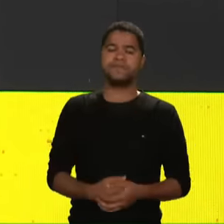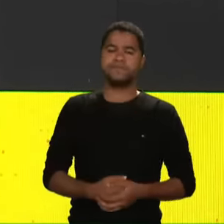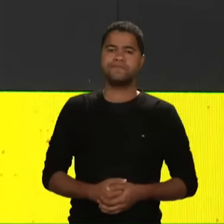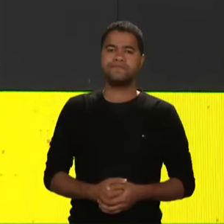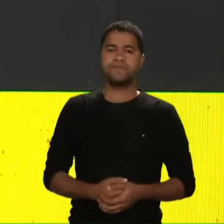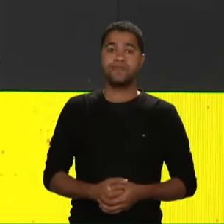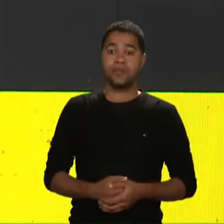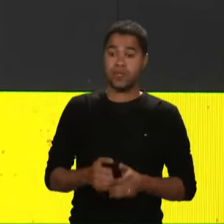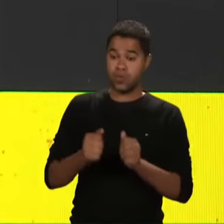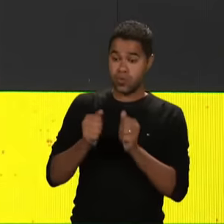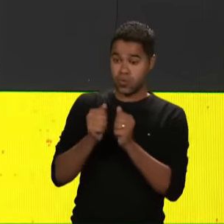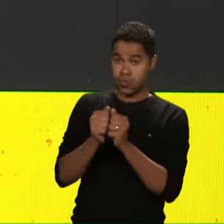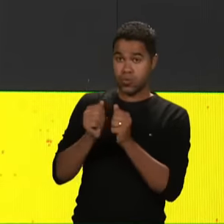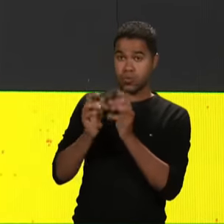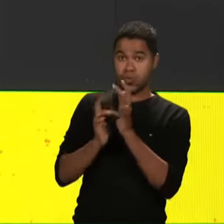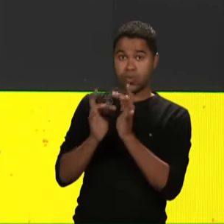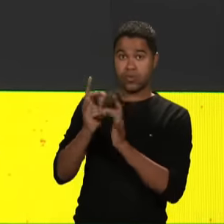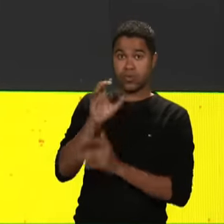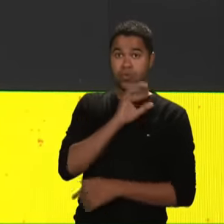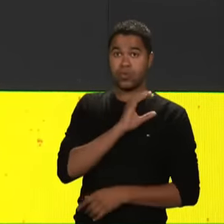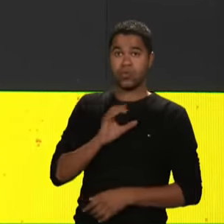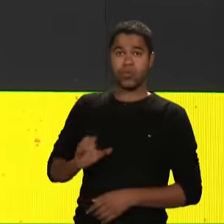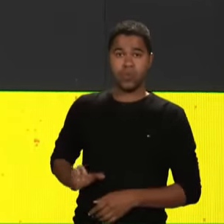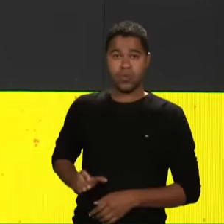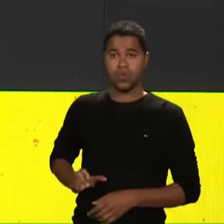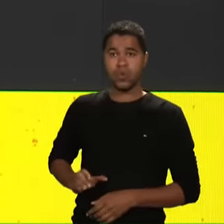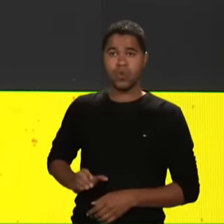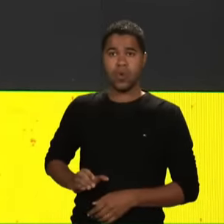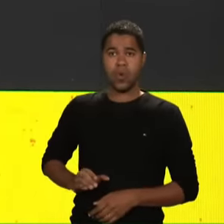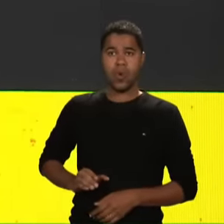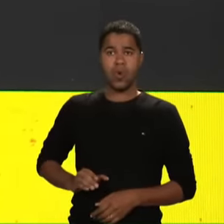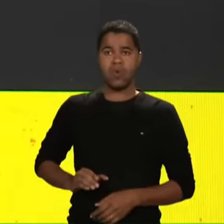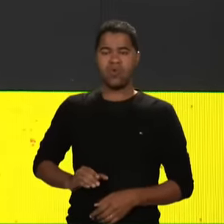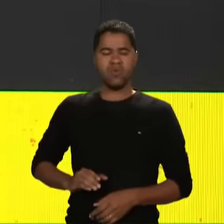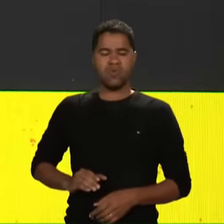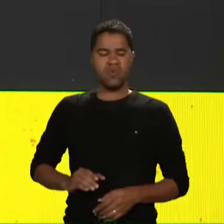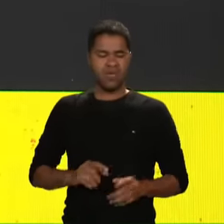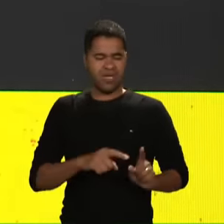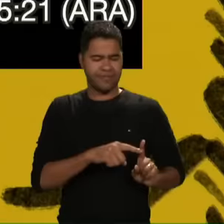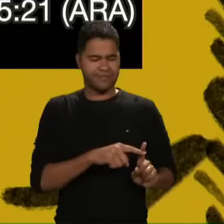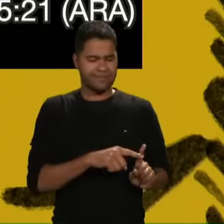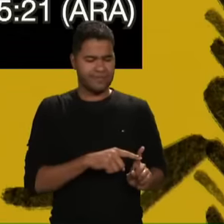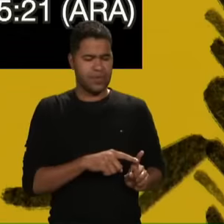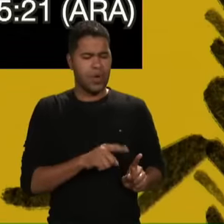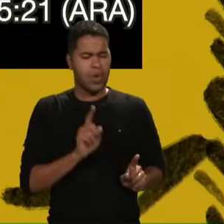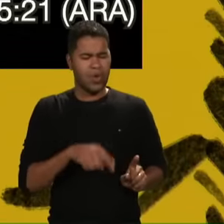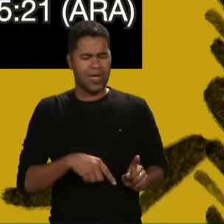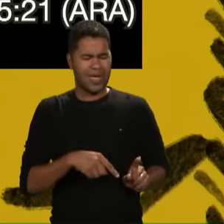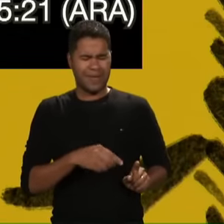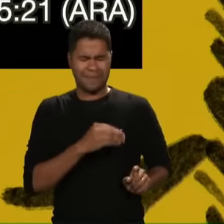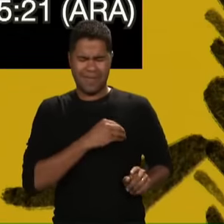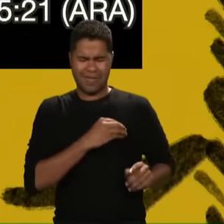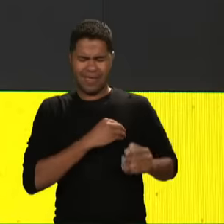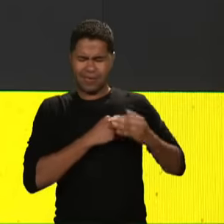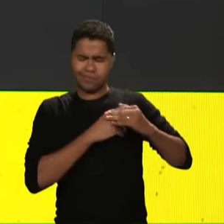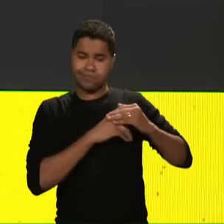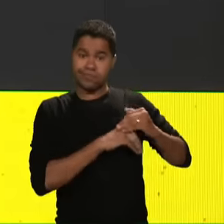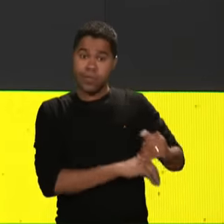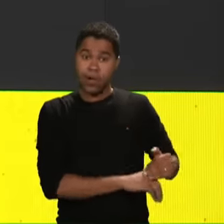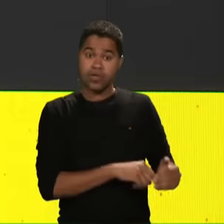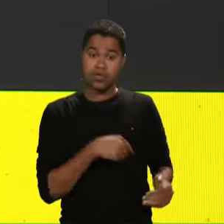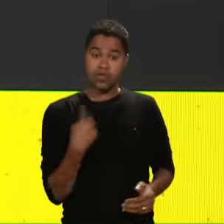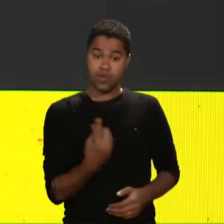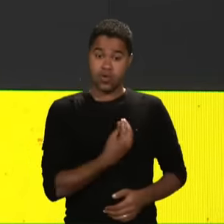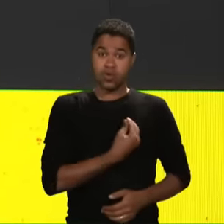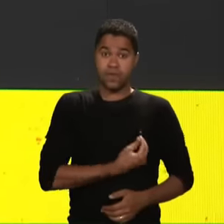que estão em Cristo Jesus crucificaram a carne com as suas paixões e concupiscências. Se vivemos no